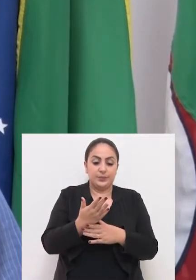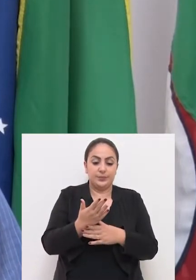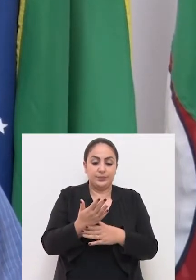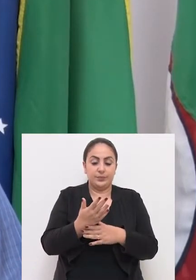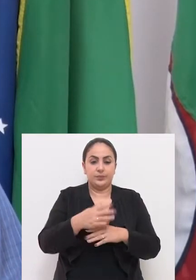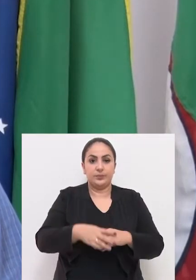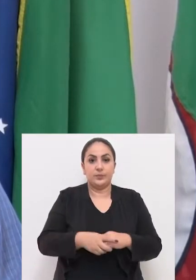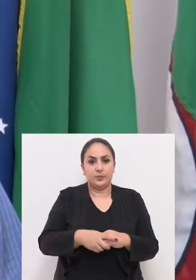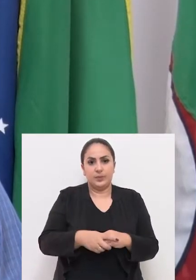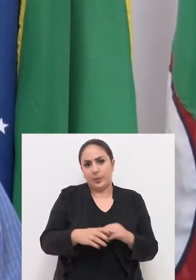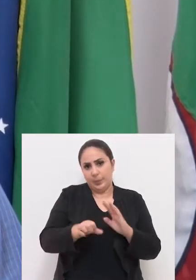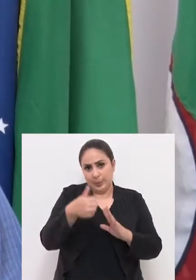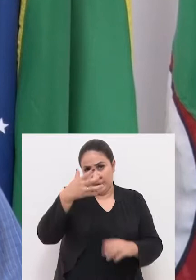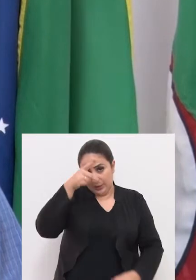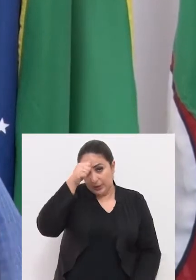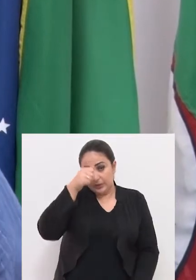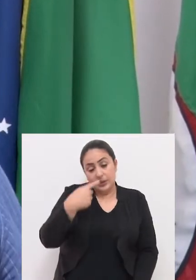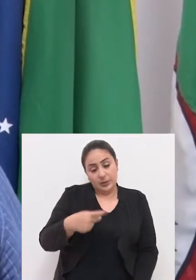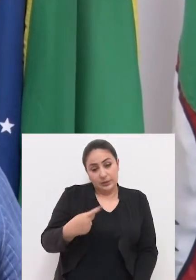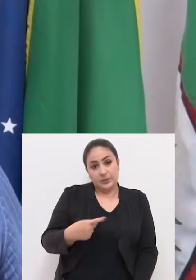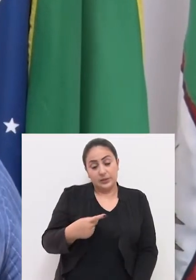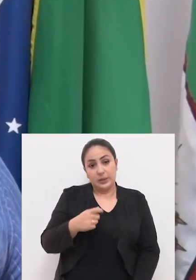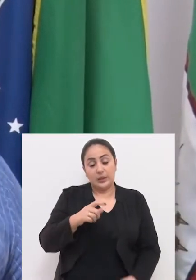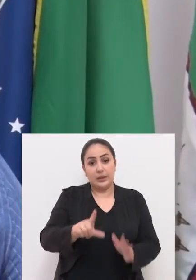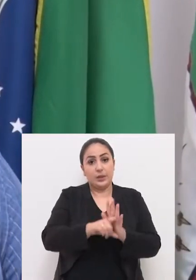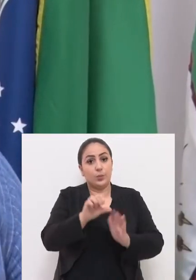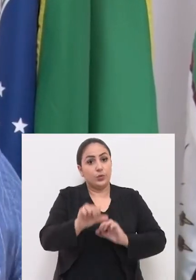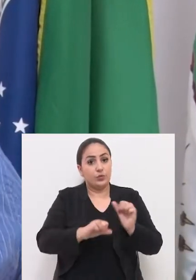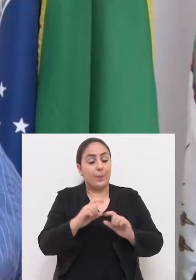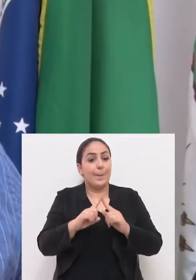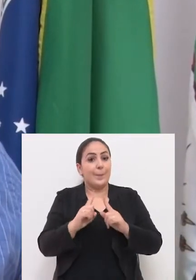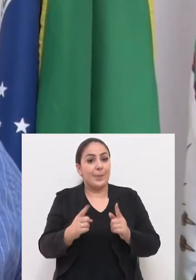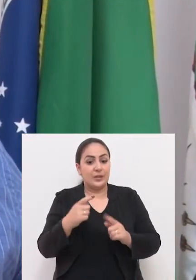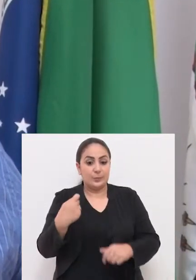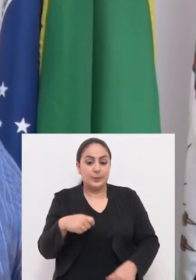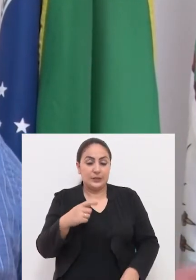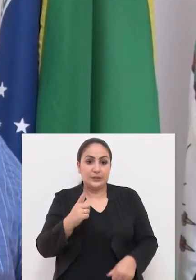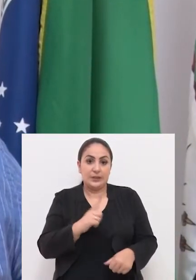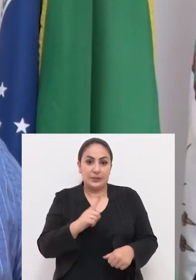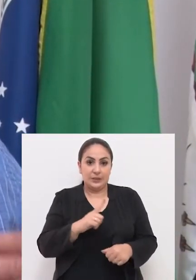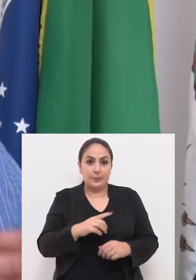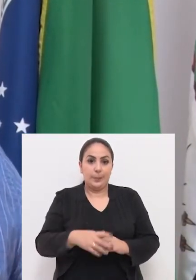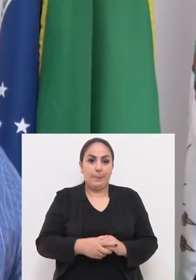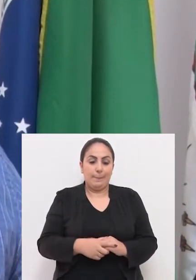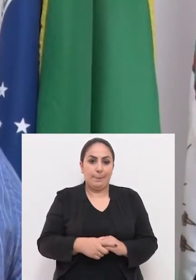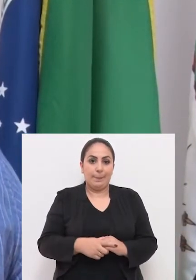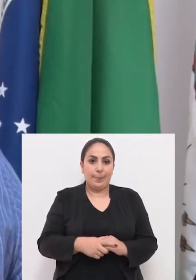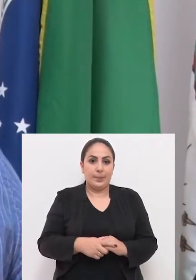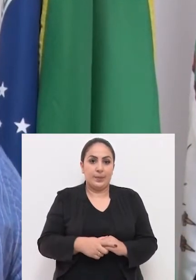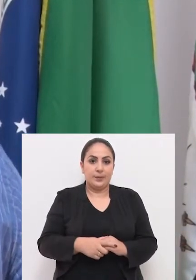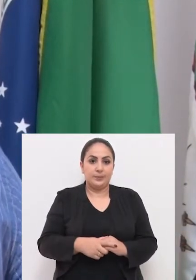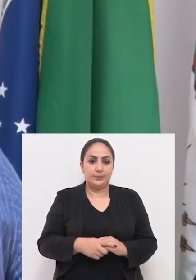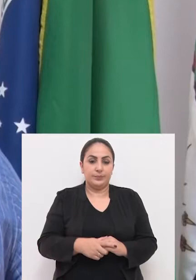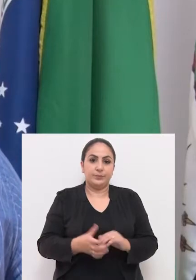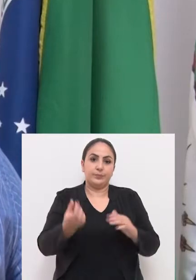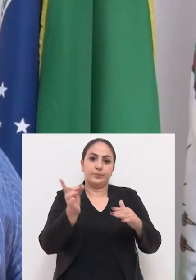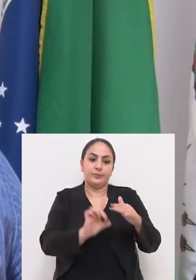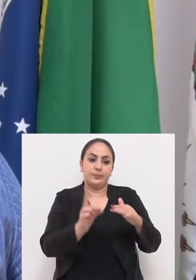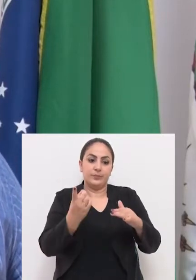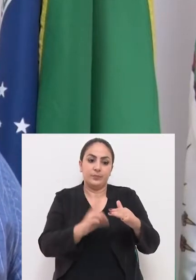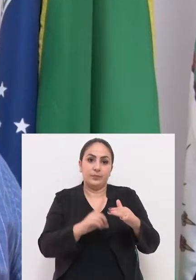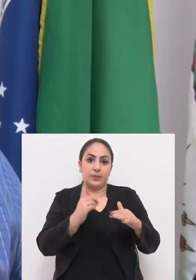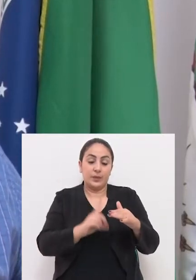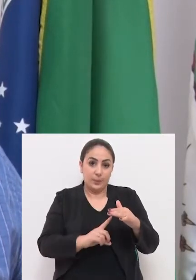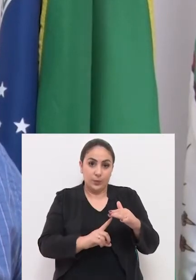se crie, primeiro se analisa essa lei, se modifique, mas tem que ter